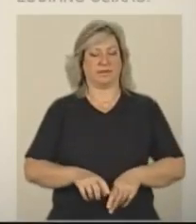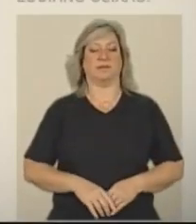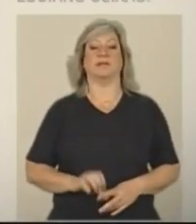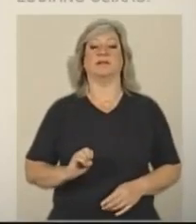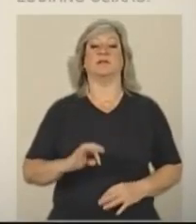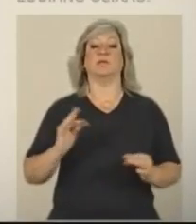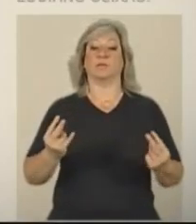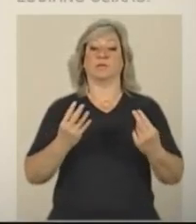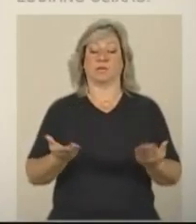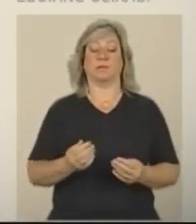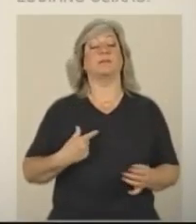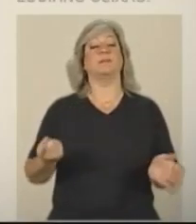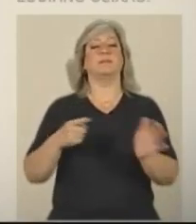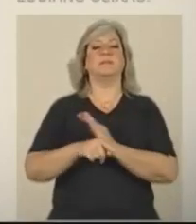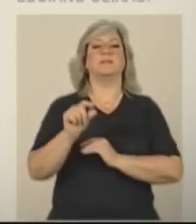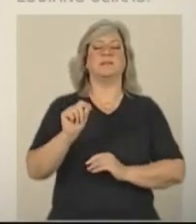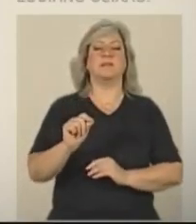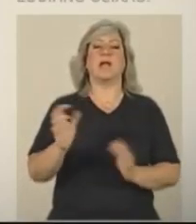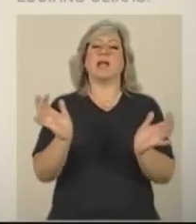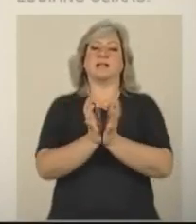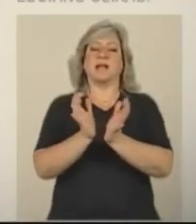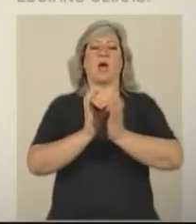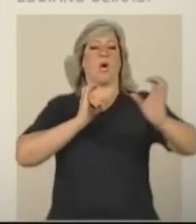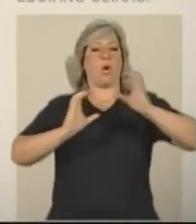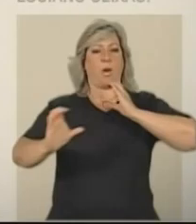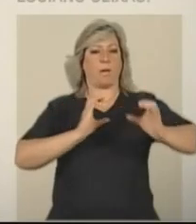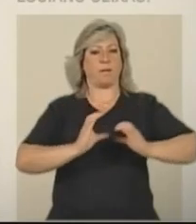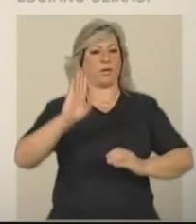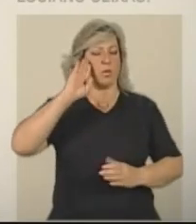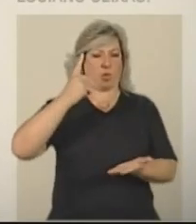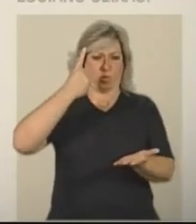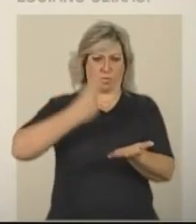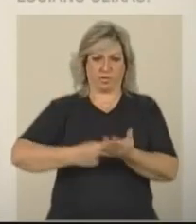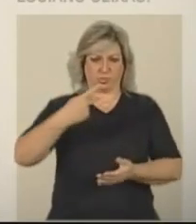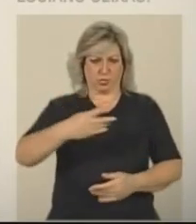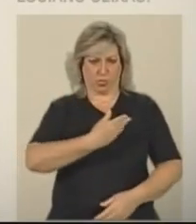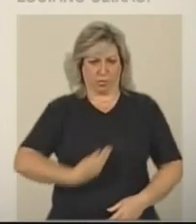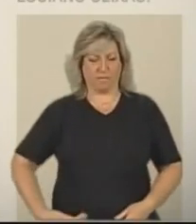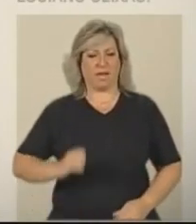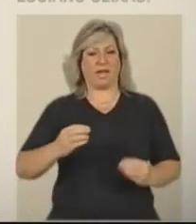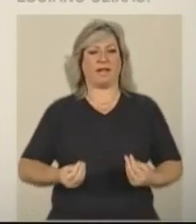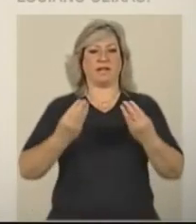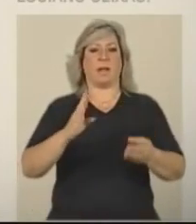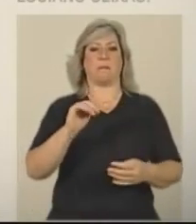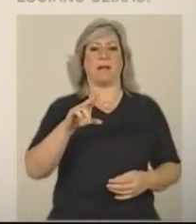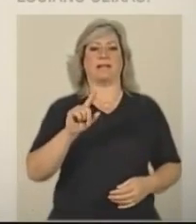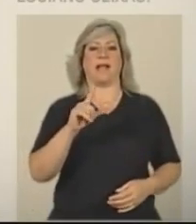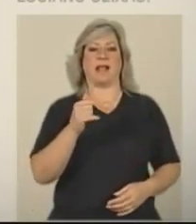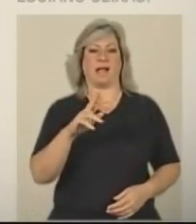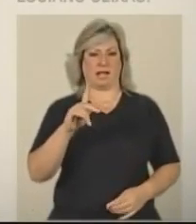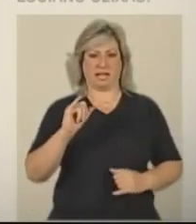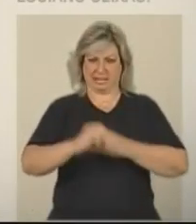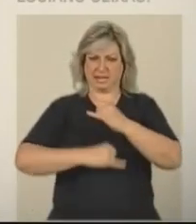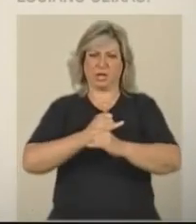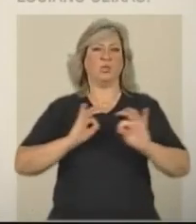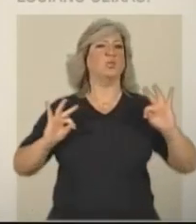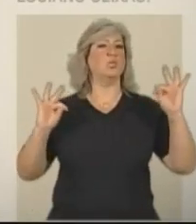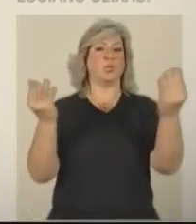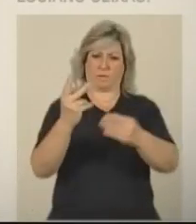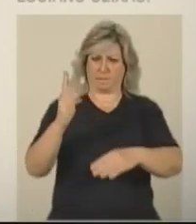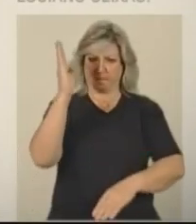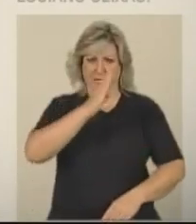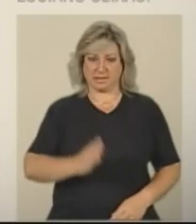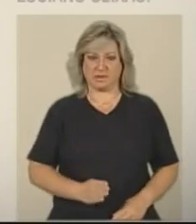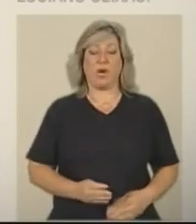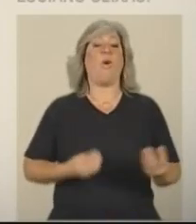de comunicação, um dos compromissos do seu governo é levar a internet de alta velocidade, a chamada banda larga, a todo o país. Como está